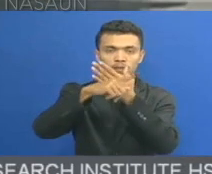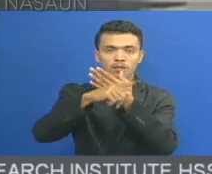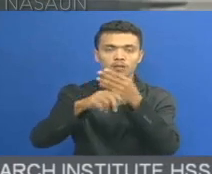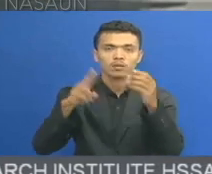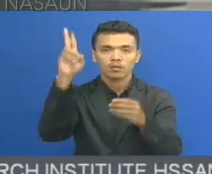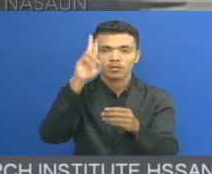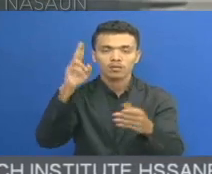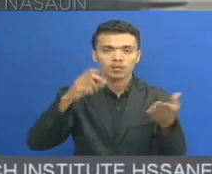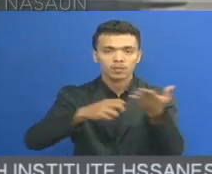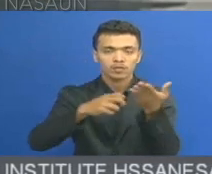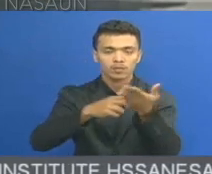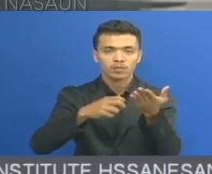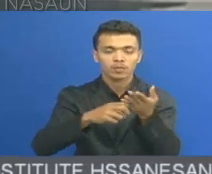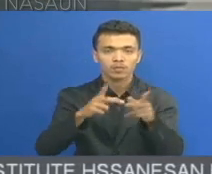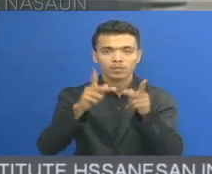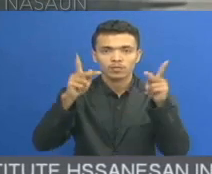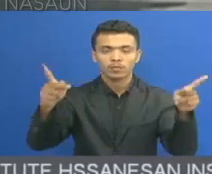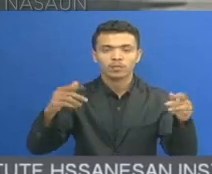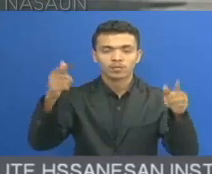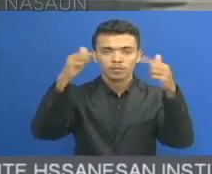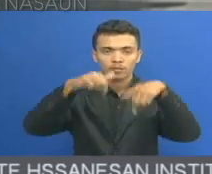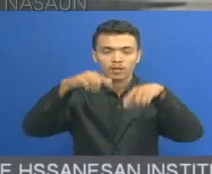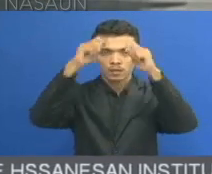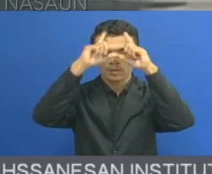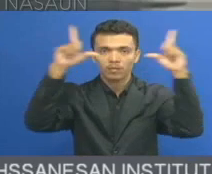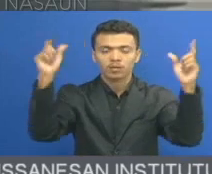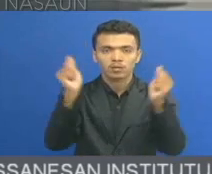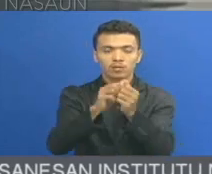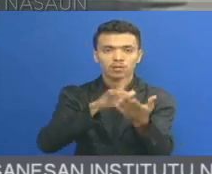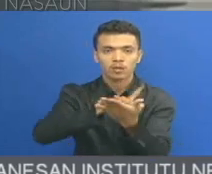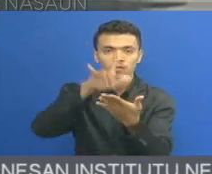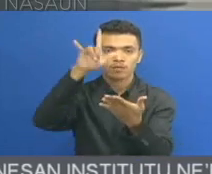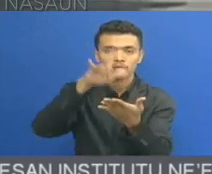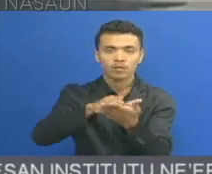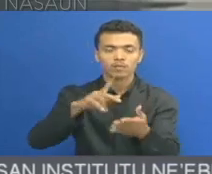comum ou visto turista. Tama e território nacional ou avião privado marca.